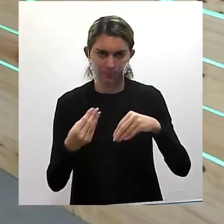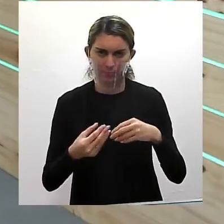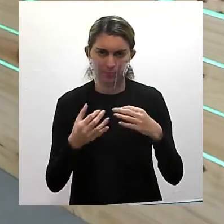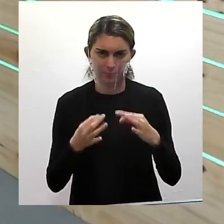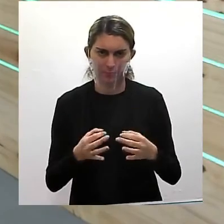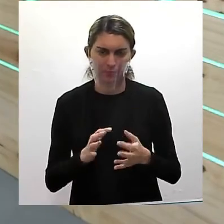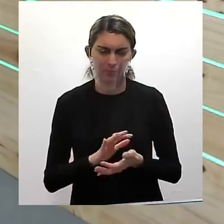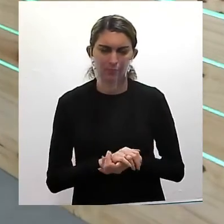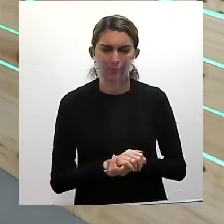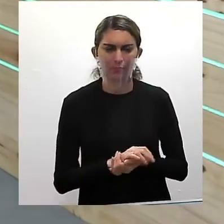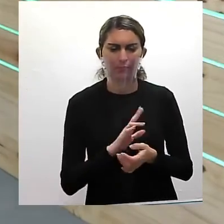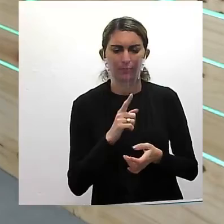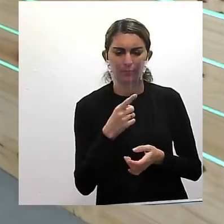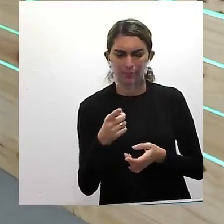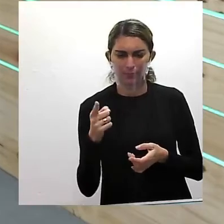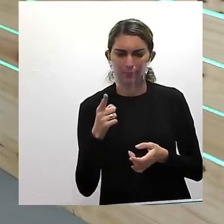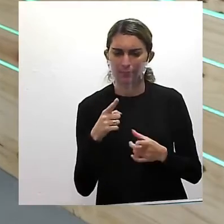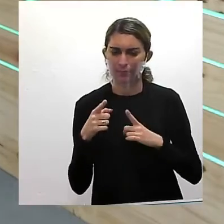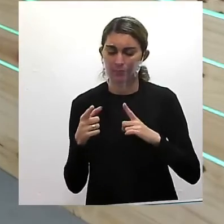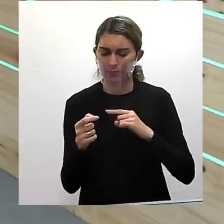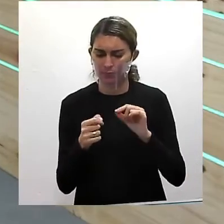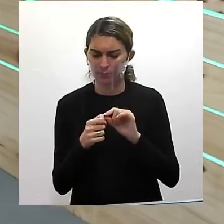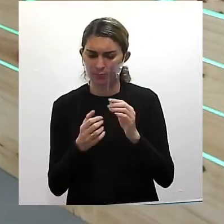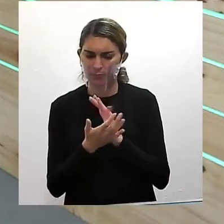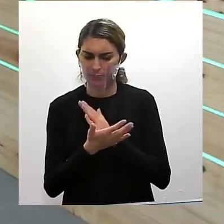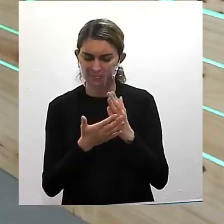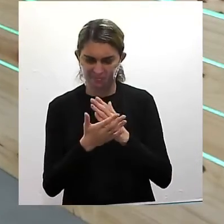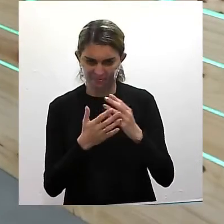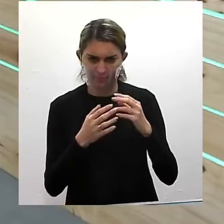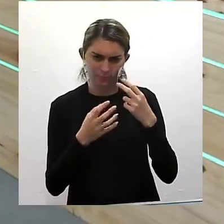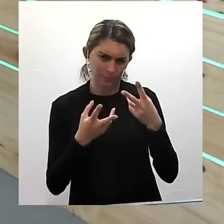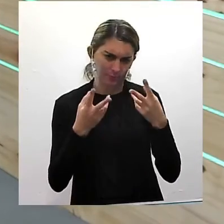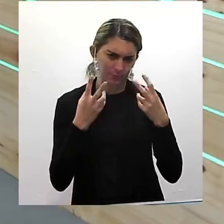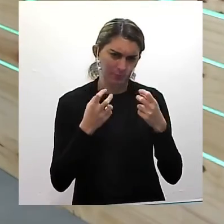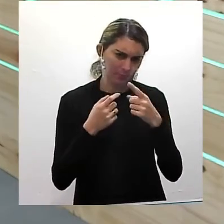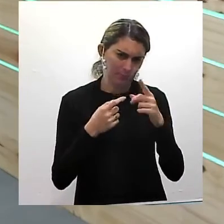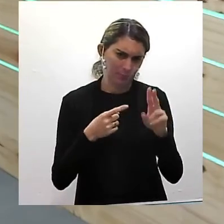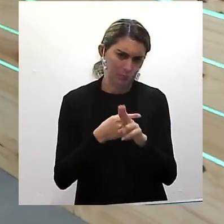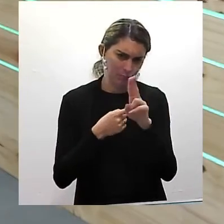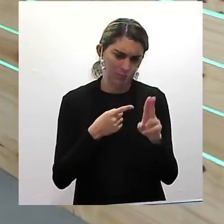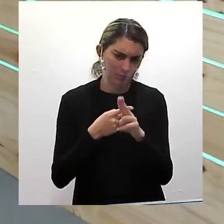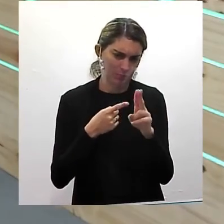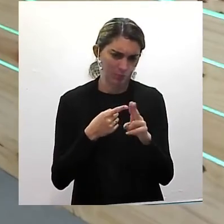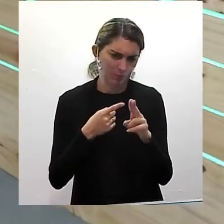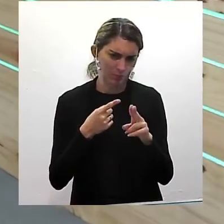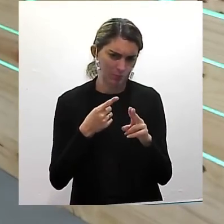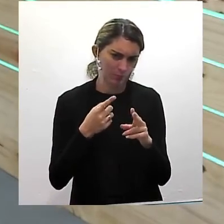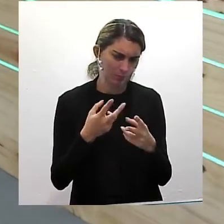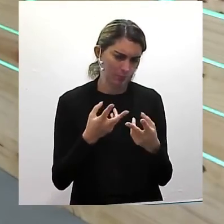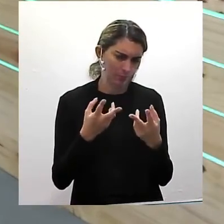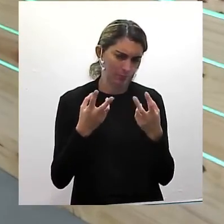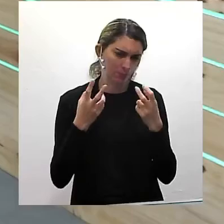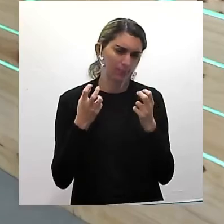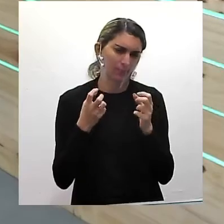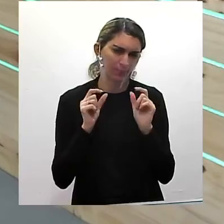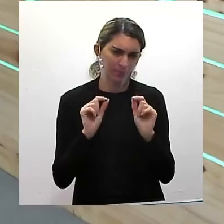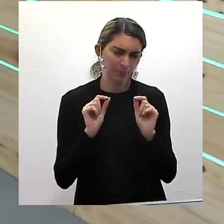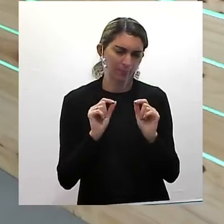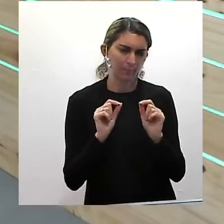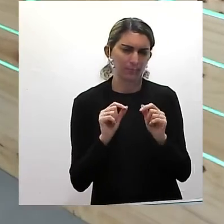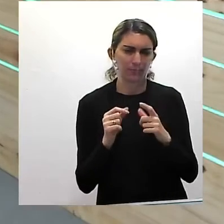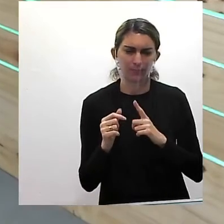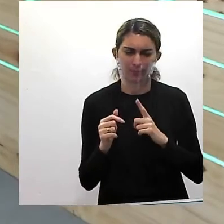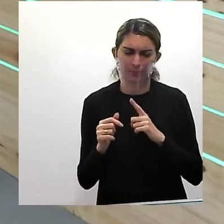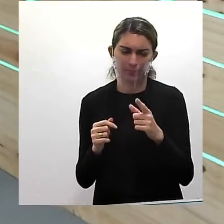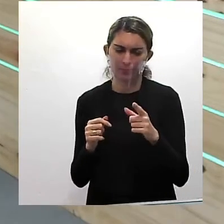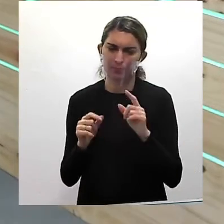certo? E vai fazer algumas considerações. Note que ele usa um falsete aí nessa questão. Dá um falsetezinho nela, tá?